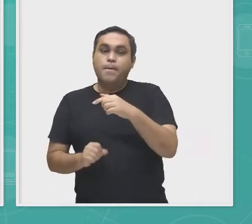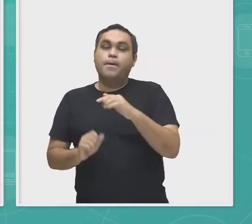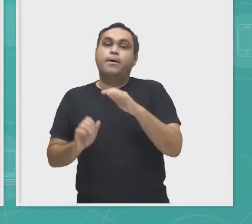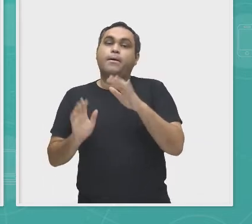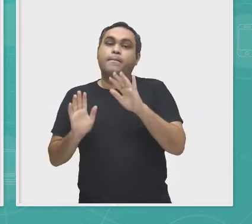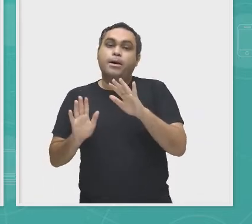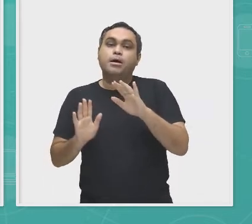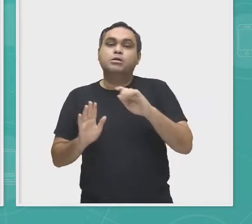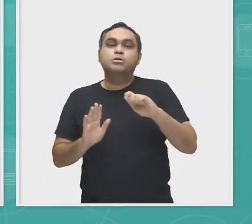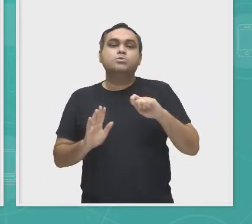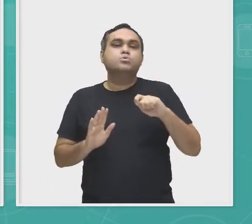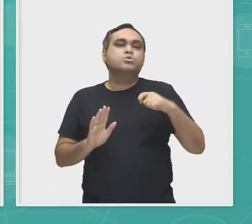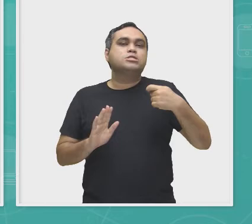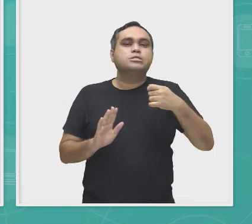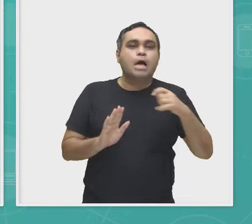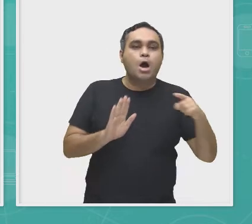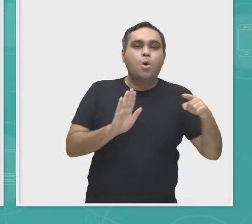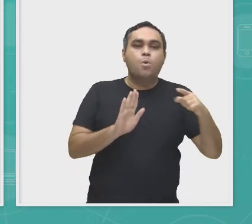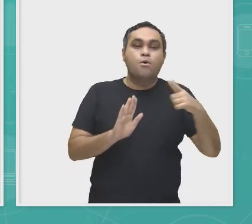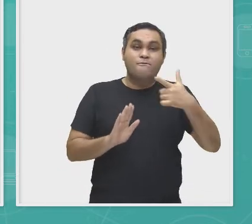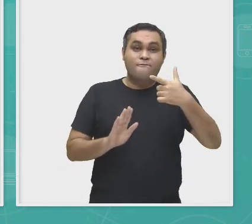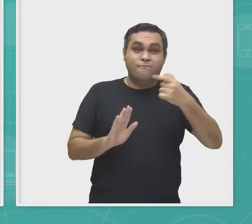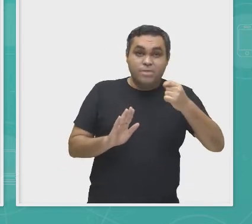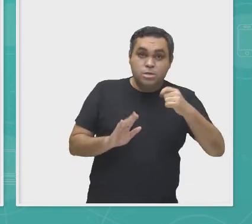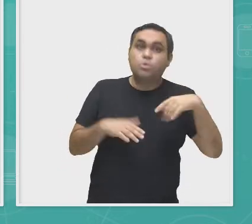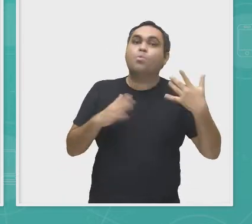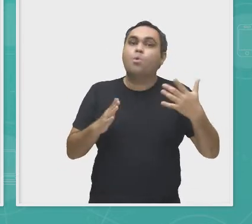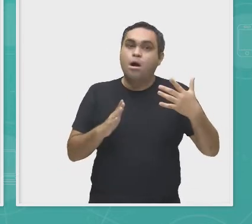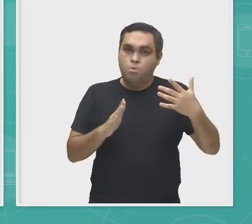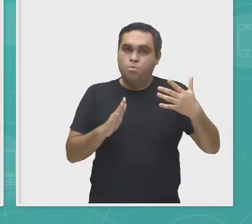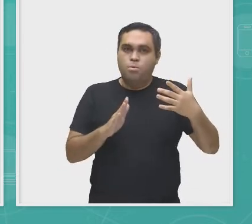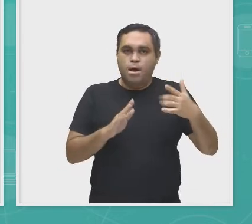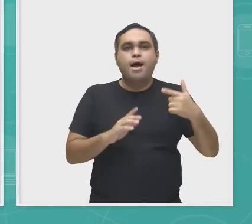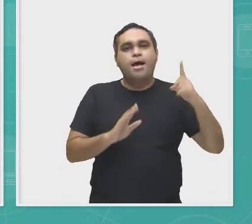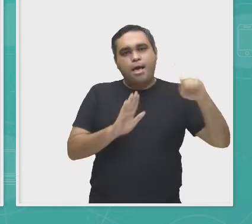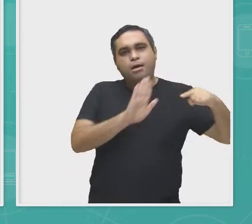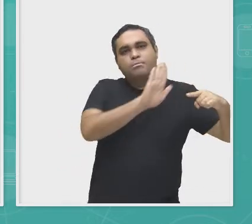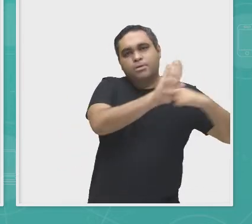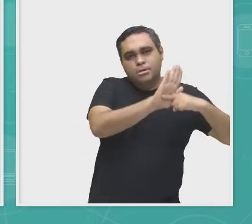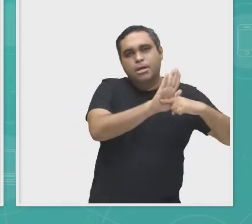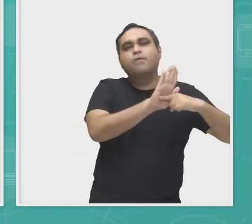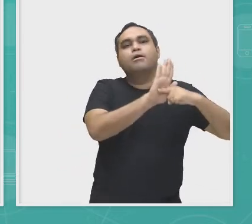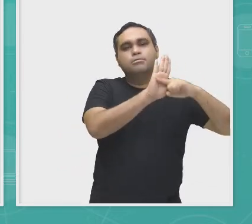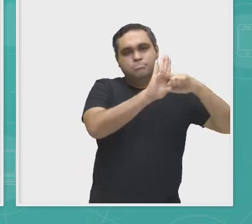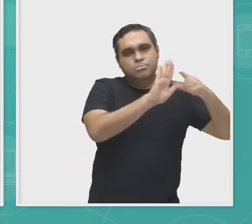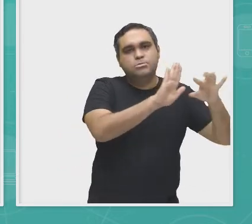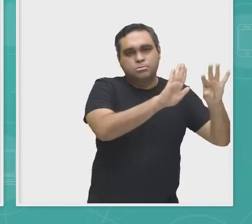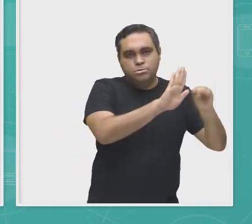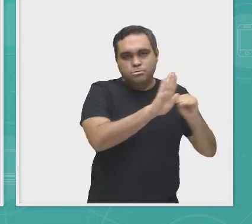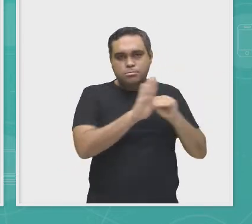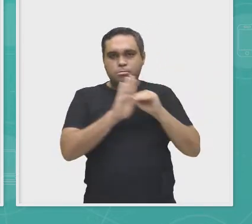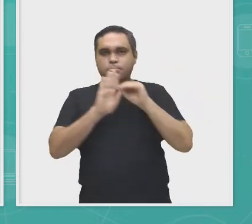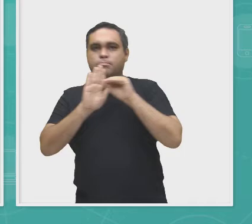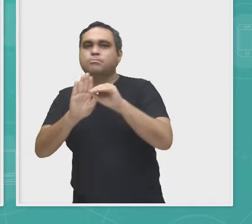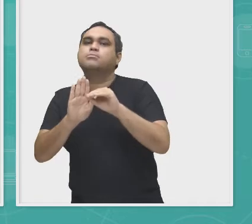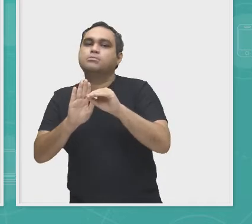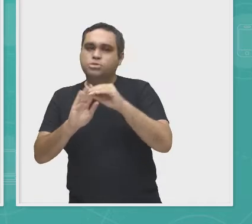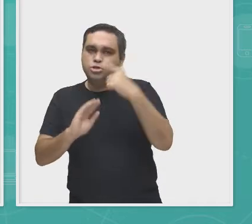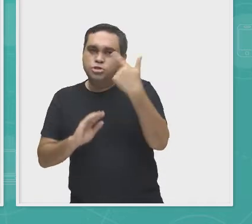conservar o sinal do maior número do módulo, que no caso aí é o 20. Por isso que a resposta deu negativa. No exemplo